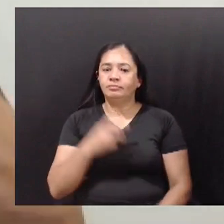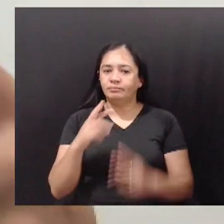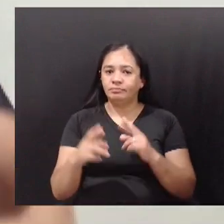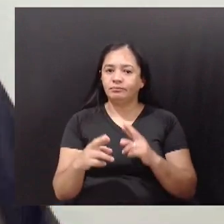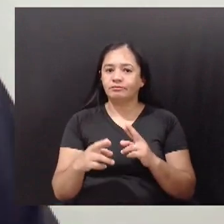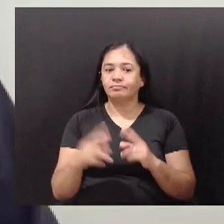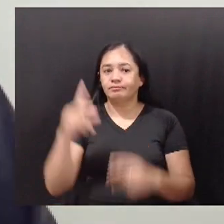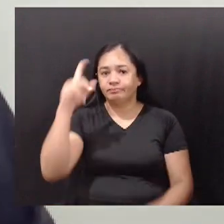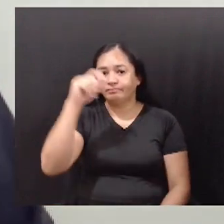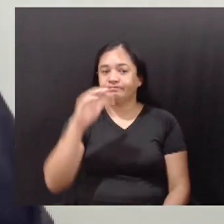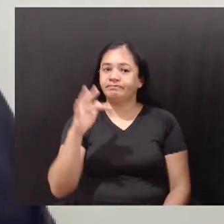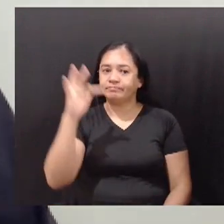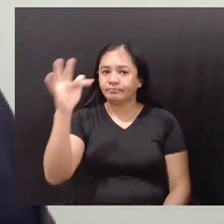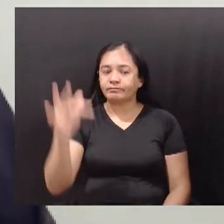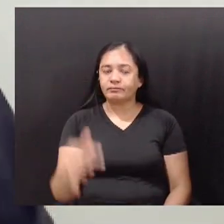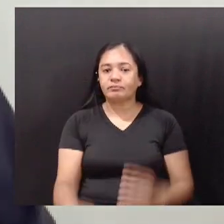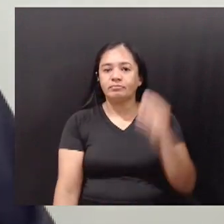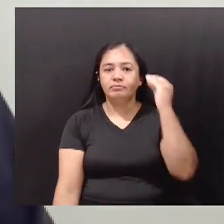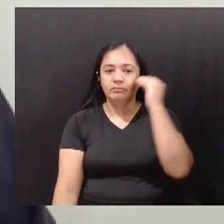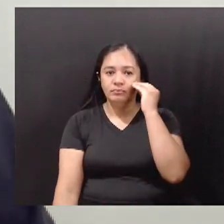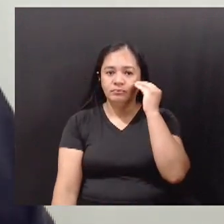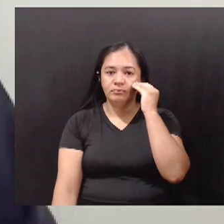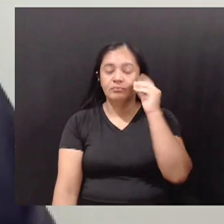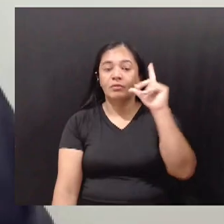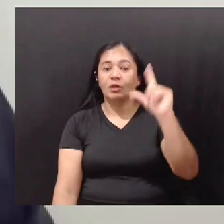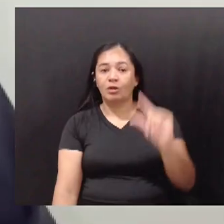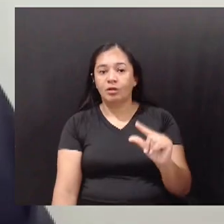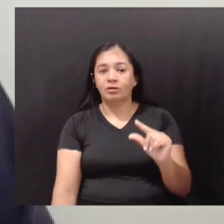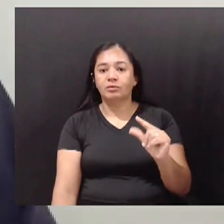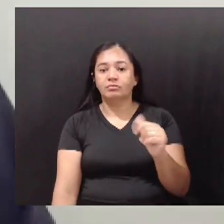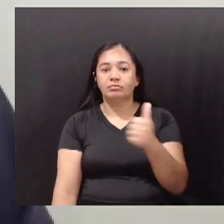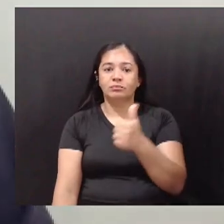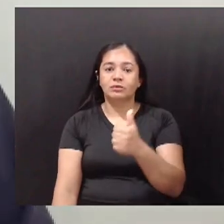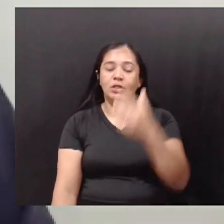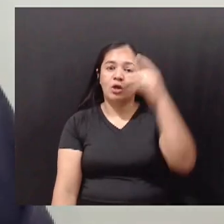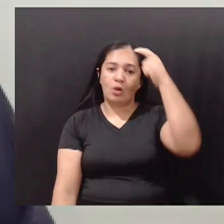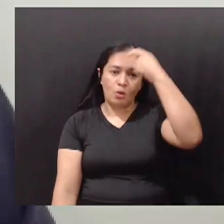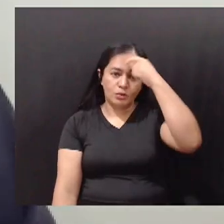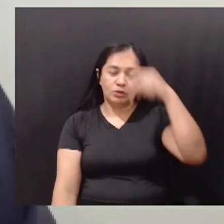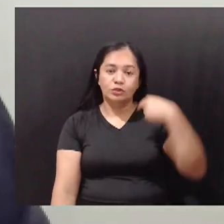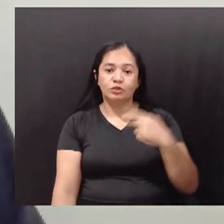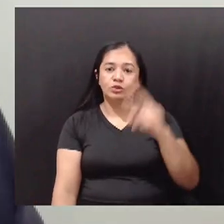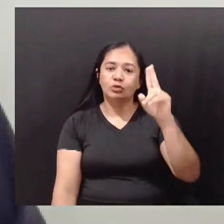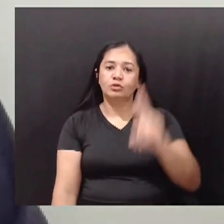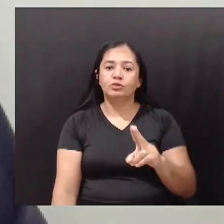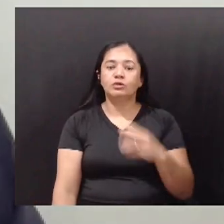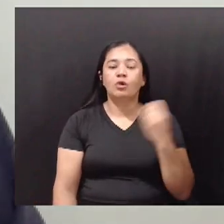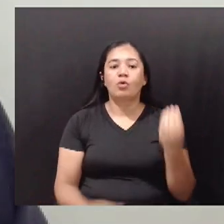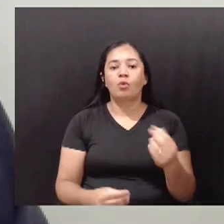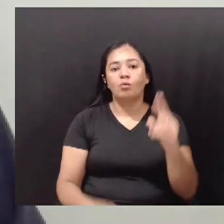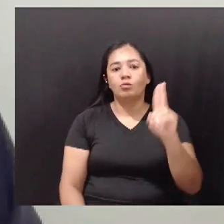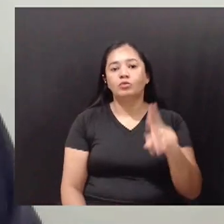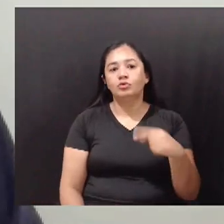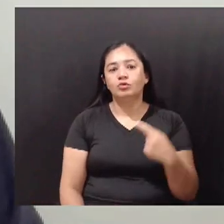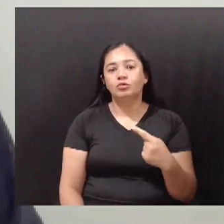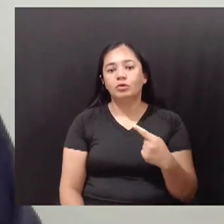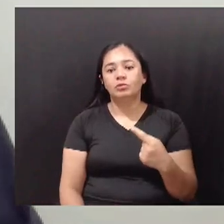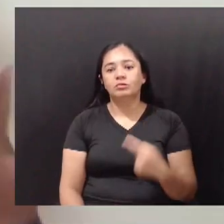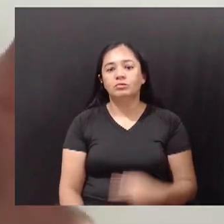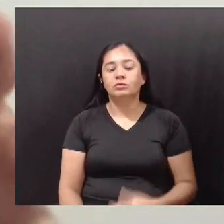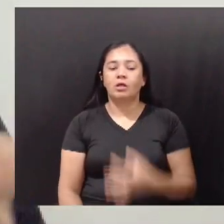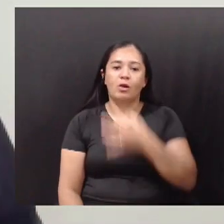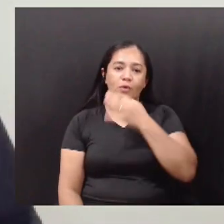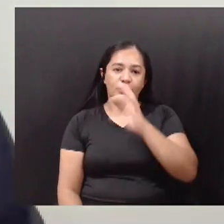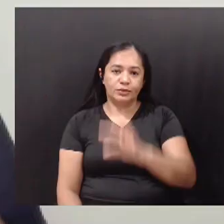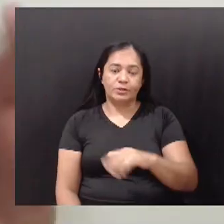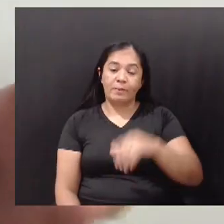Então, tentar fazer uma redução, ser conscientes do que a gente está utilizando e como a gente utiliza nossos recursos. Acho que isso é o mais importante. E